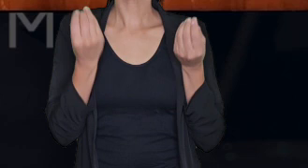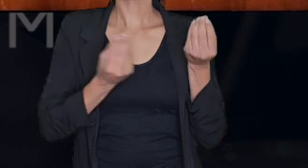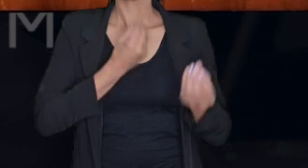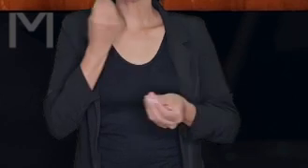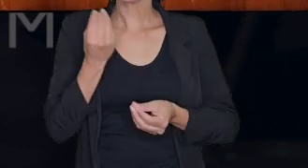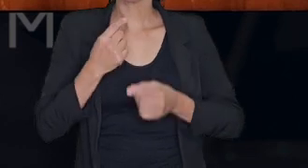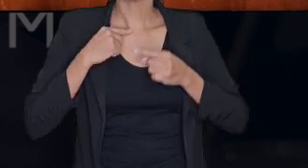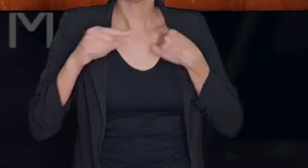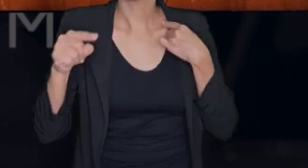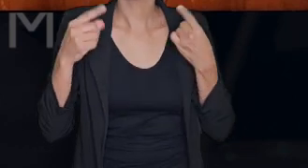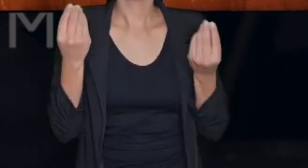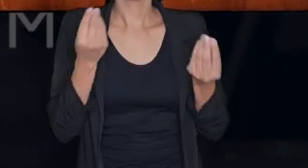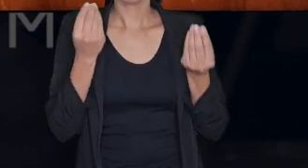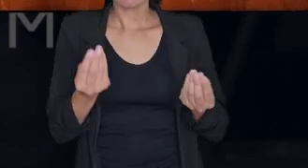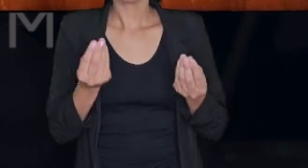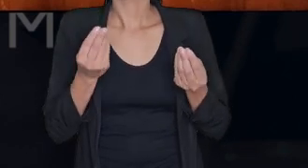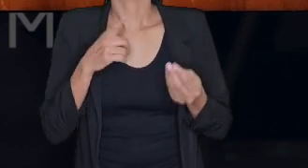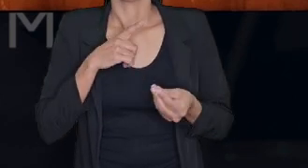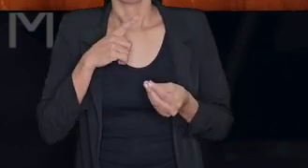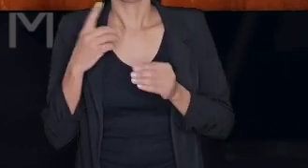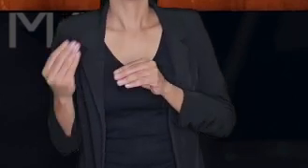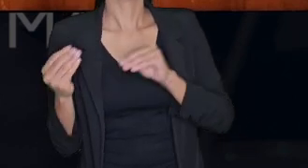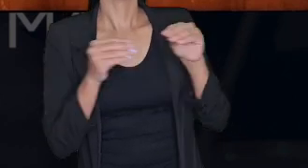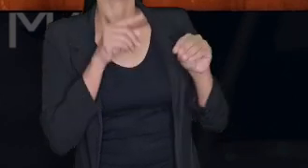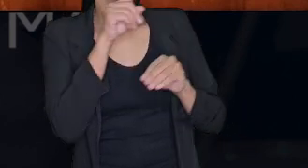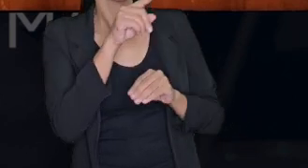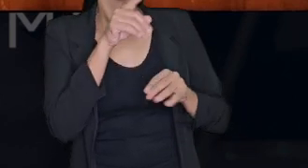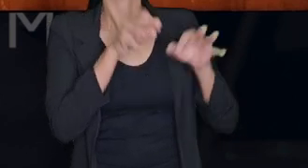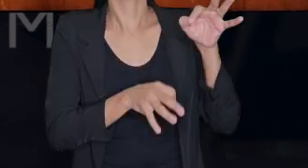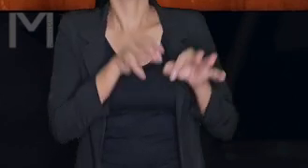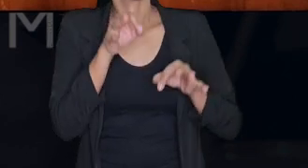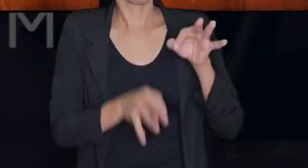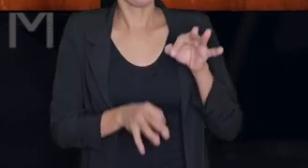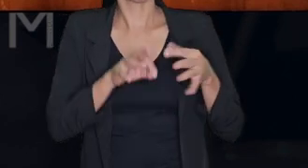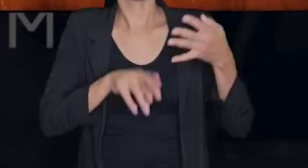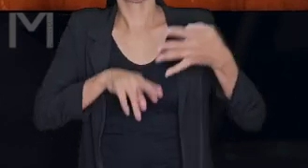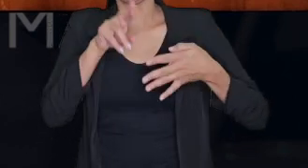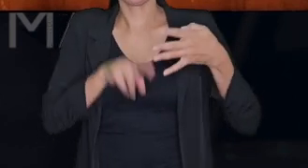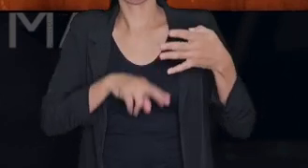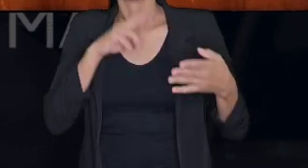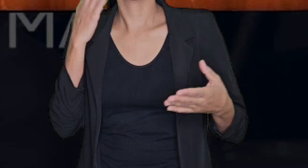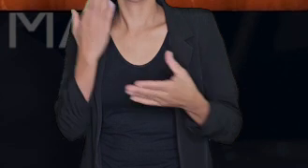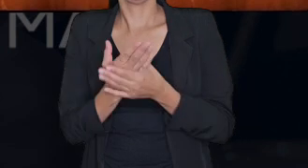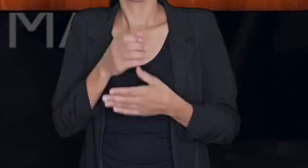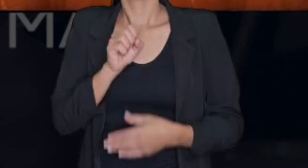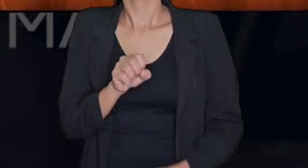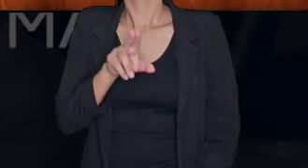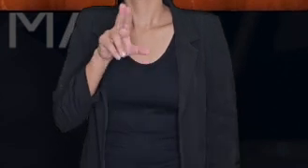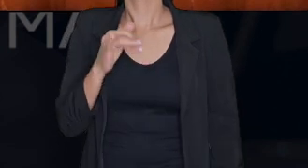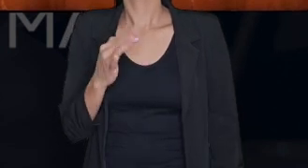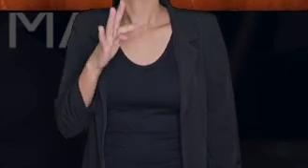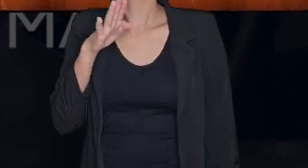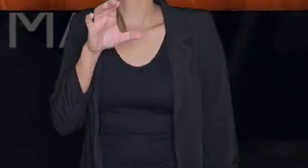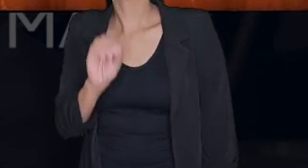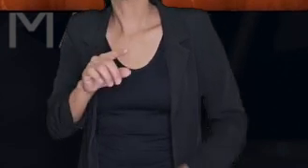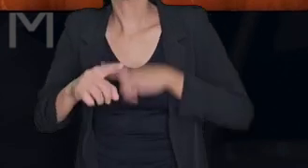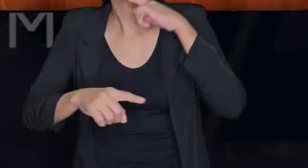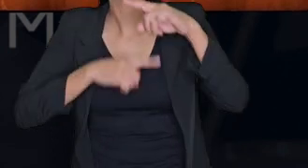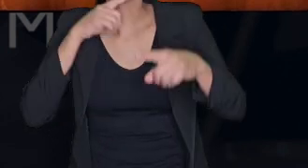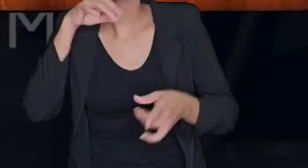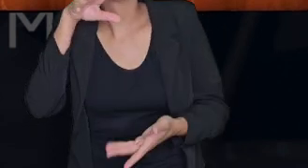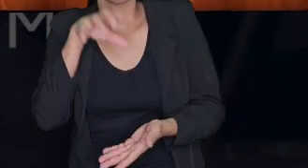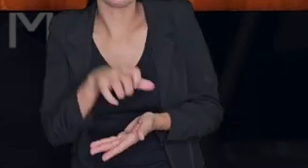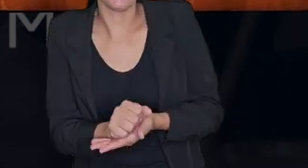insatisfeitos. Falaram, não, estamos irresignados, não faz sentido. Mandaram isso para o juiz de registros públicos por meio de um procedimento